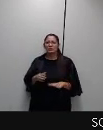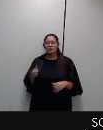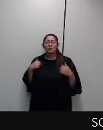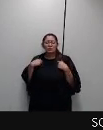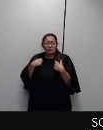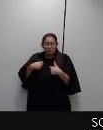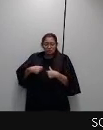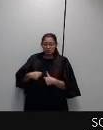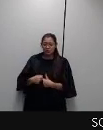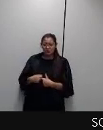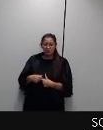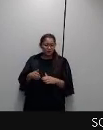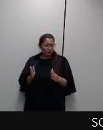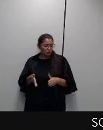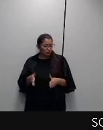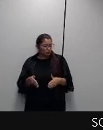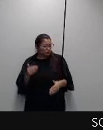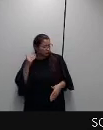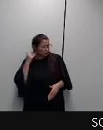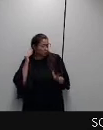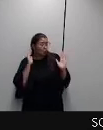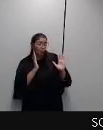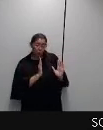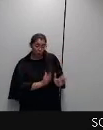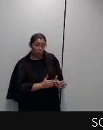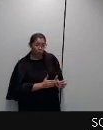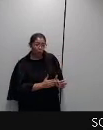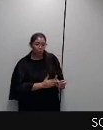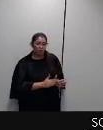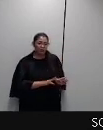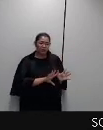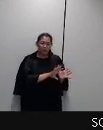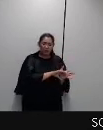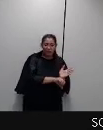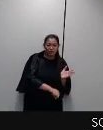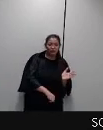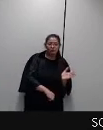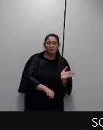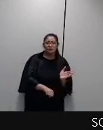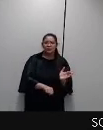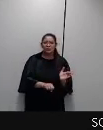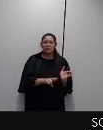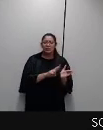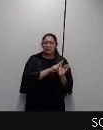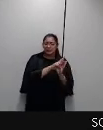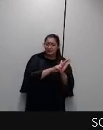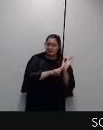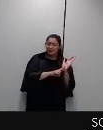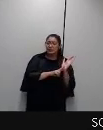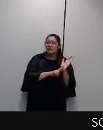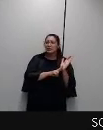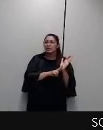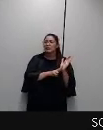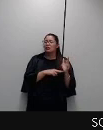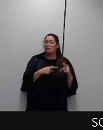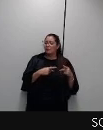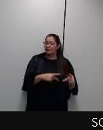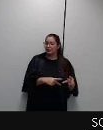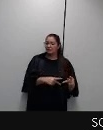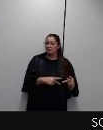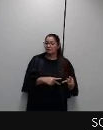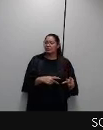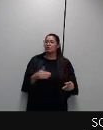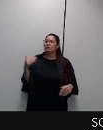hoje dizendo que é eu mando a receita patrimonial então nós temos o julgamento